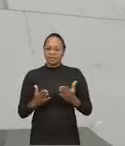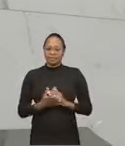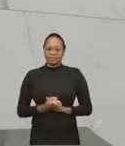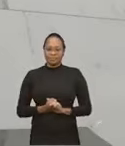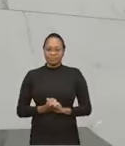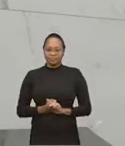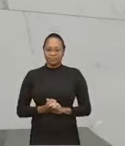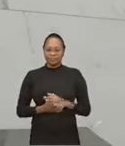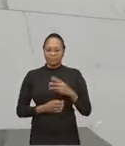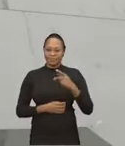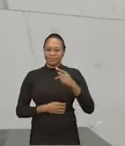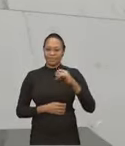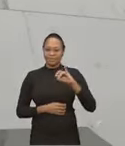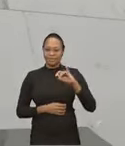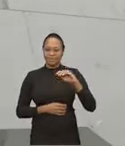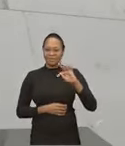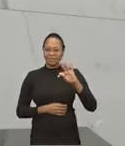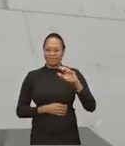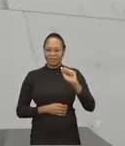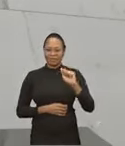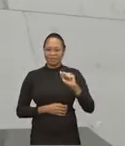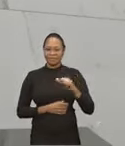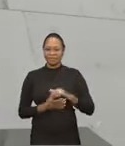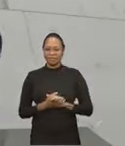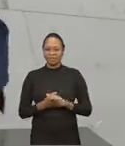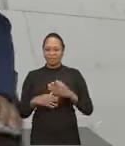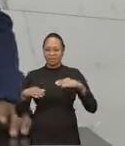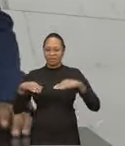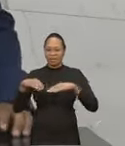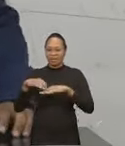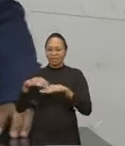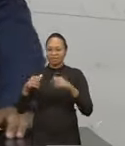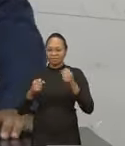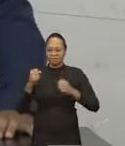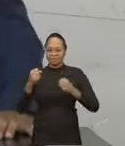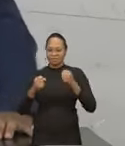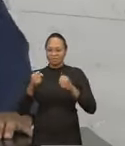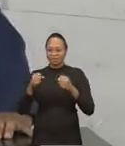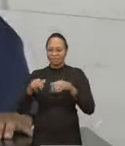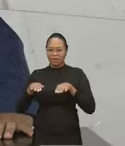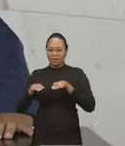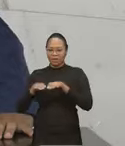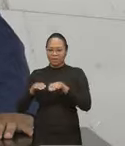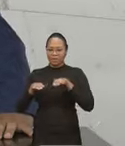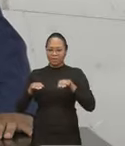Uma pista linda com asfalto para o estacionamento que vai para a parte do fundo do campo.